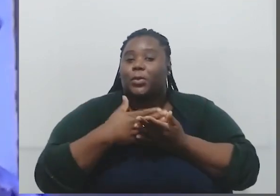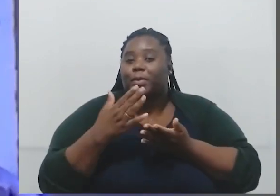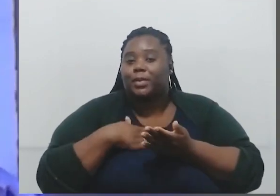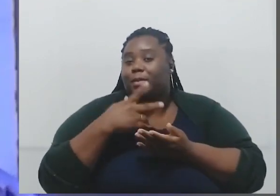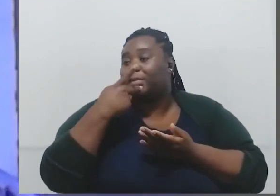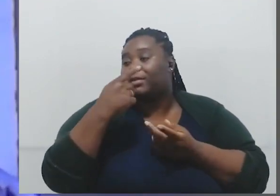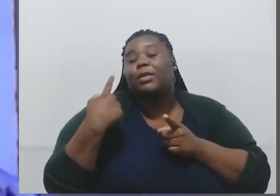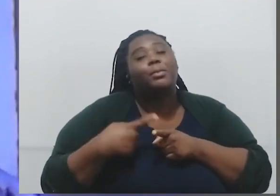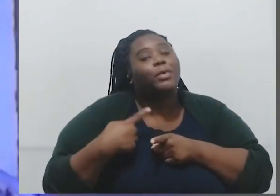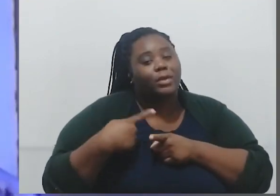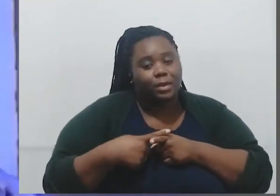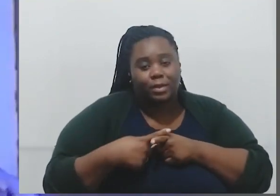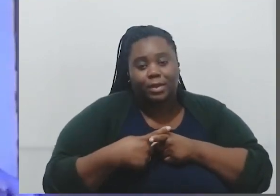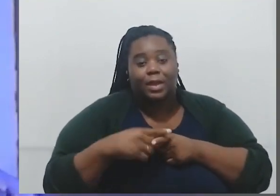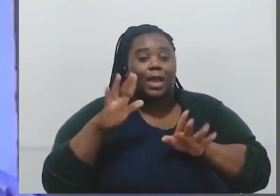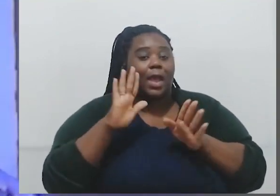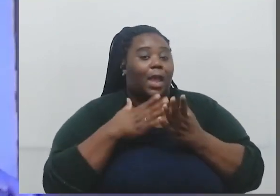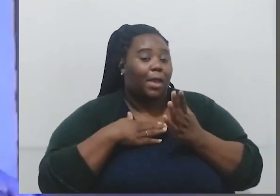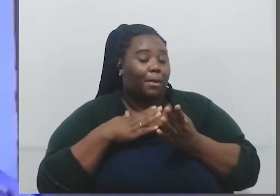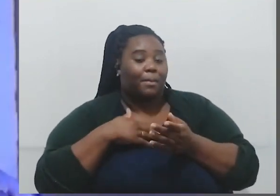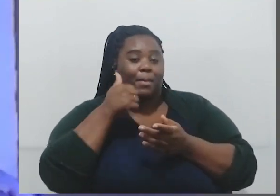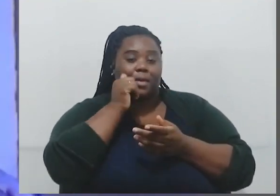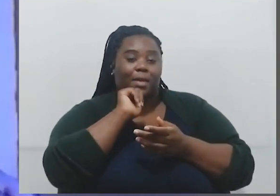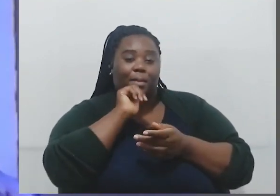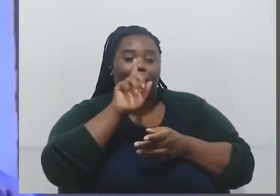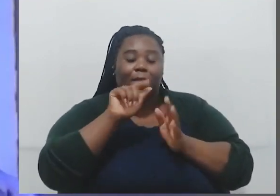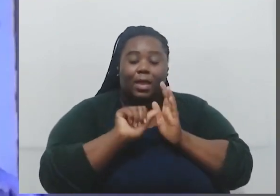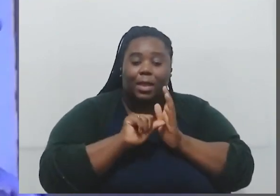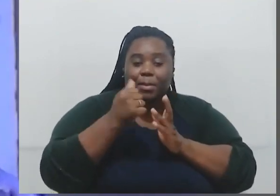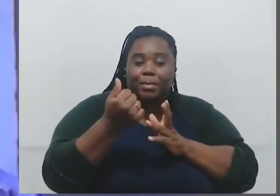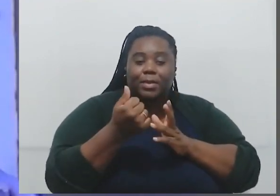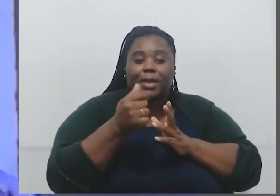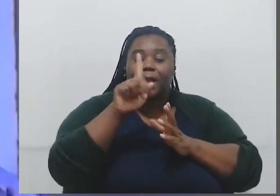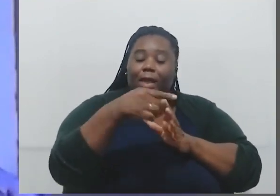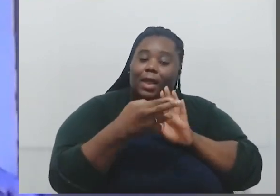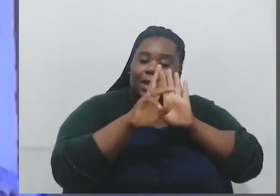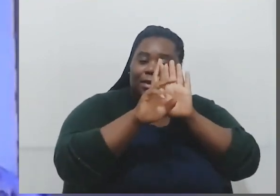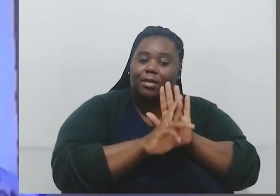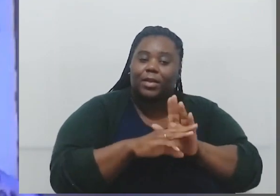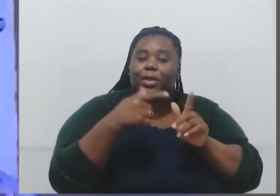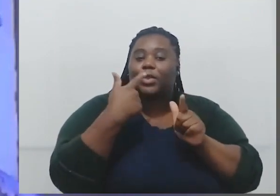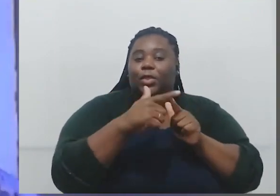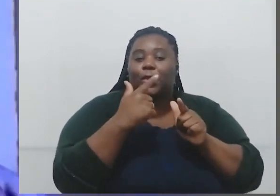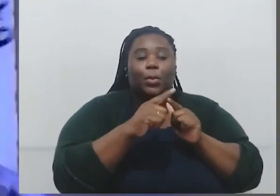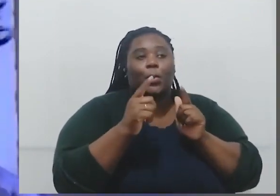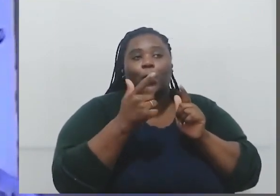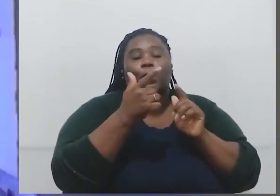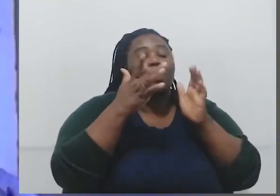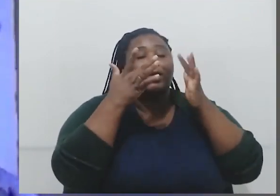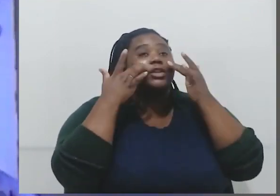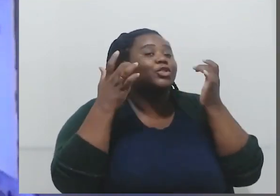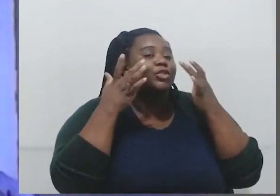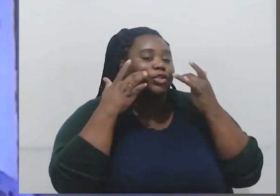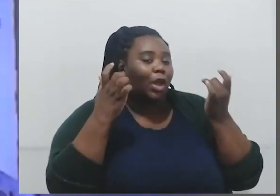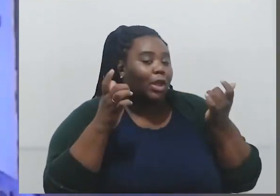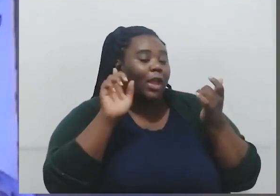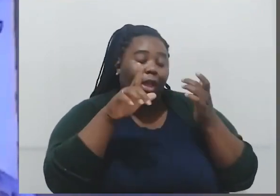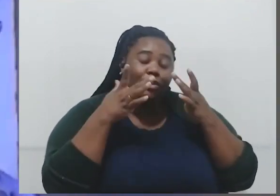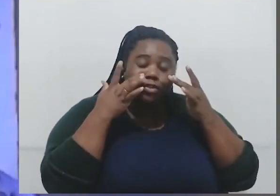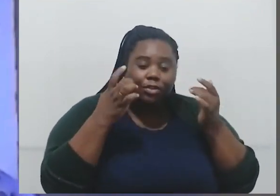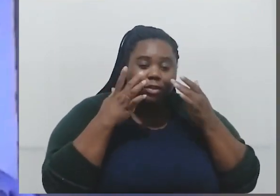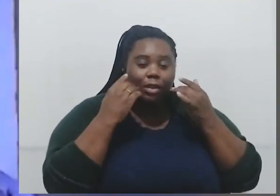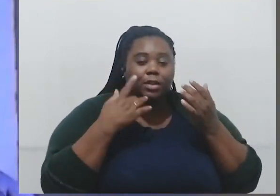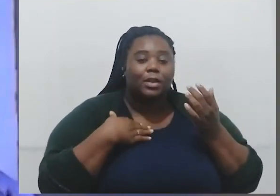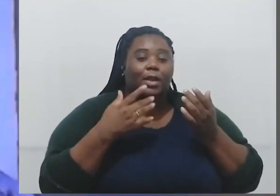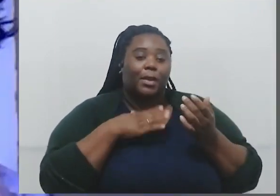porque a minha mãe, ela é a primeira referência e ela é a minha referência dramatúrgica. Não é nenhum autor. O que minha mãe escreve